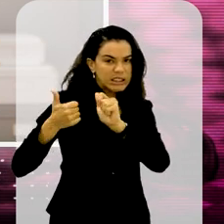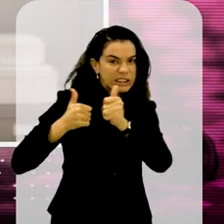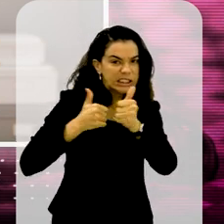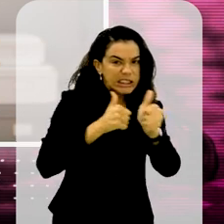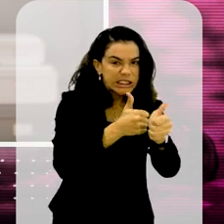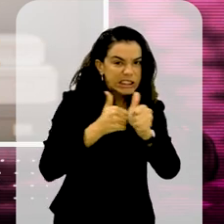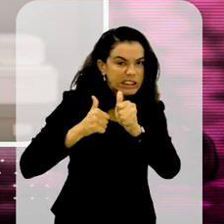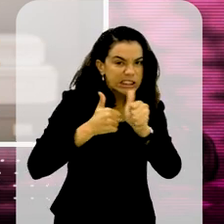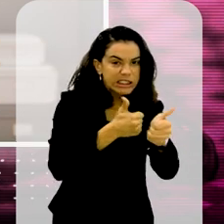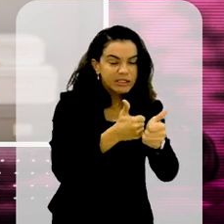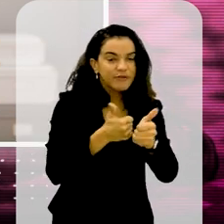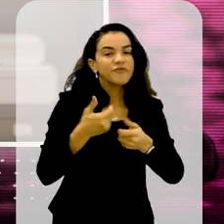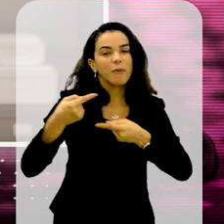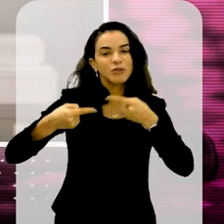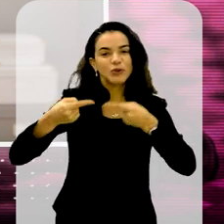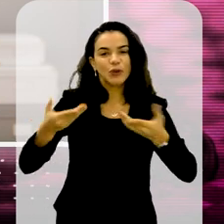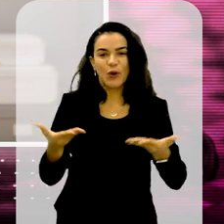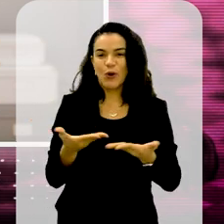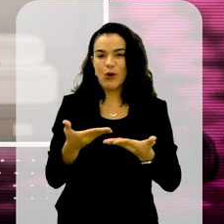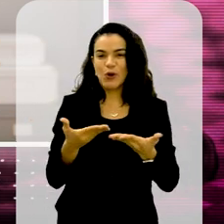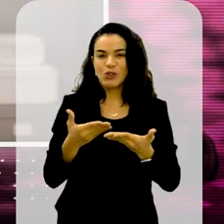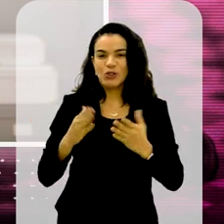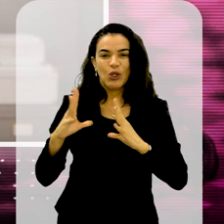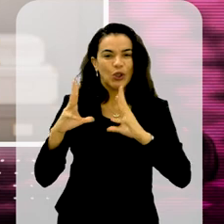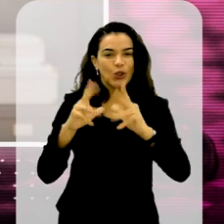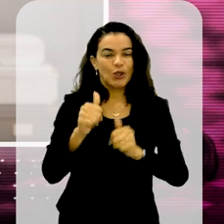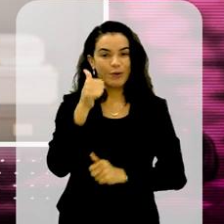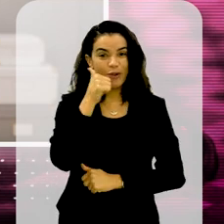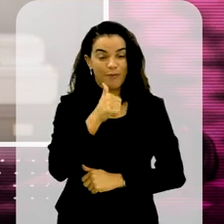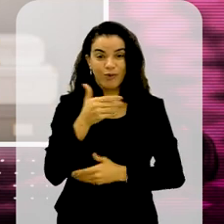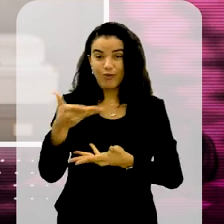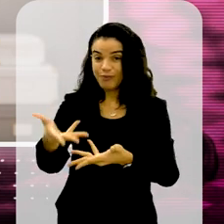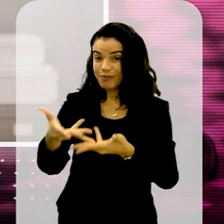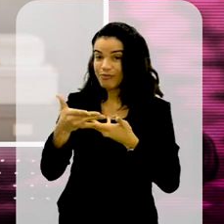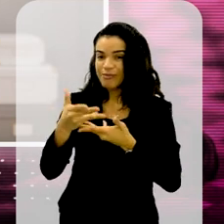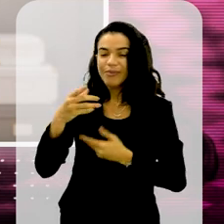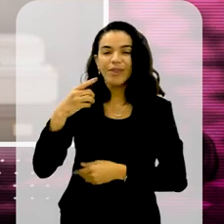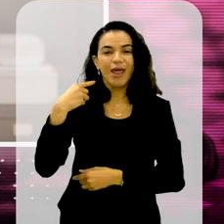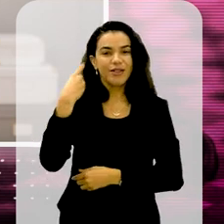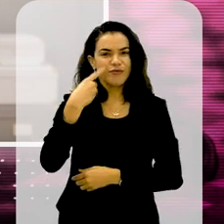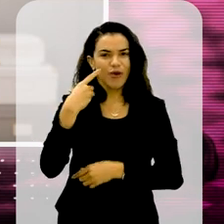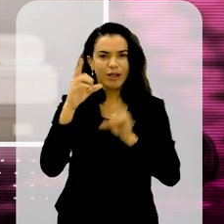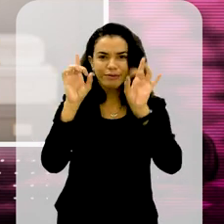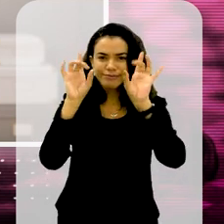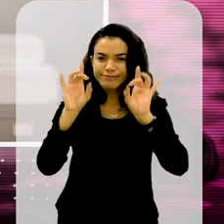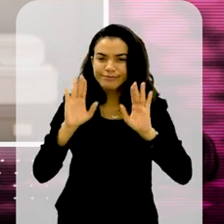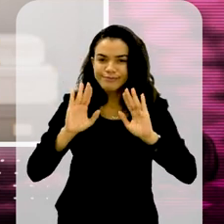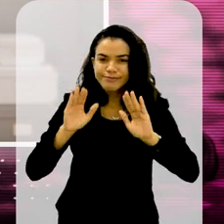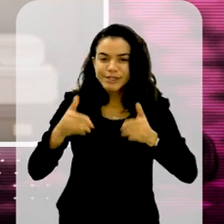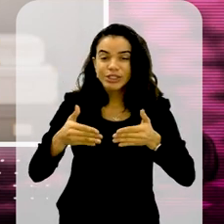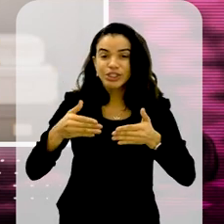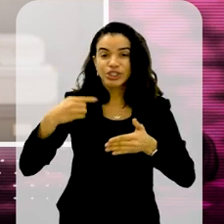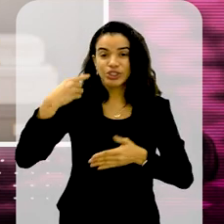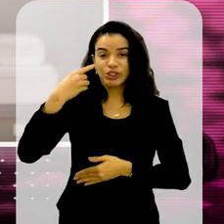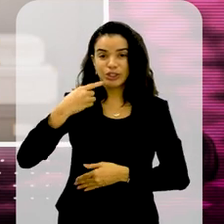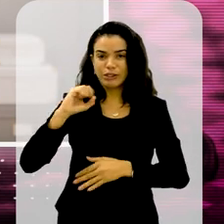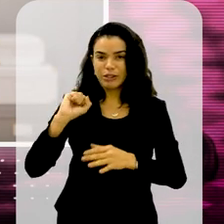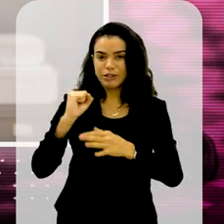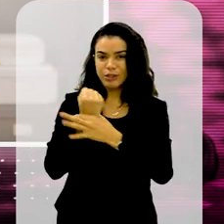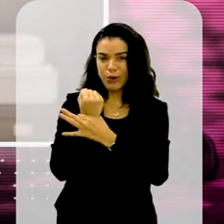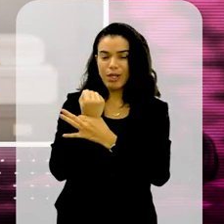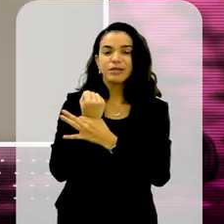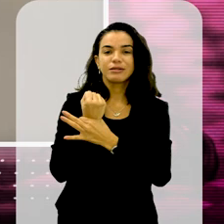vamos discutir hoje no Toda Mulher. Eu recebo a advogada, especialista em direito e segurança